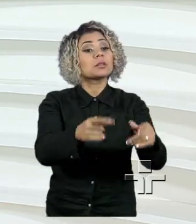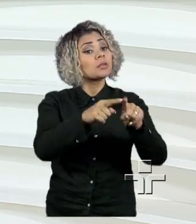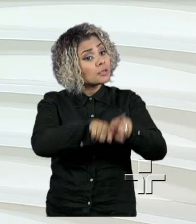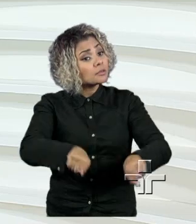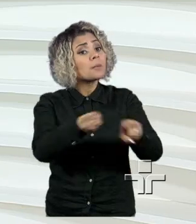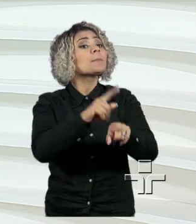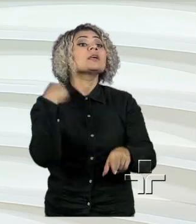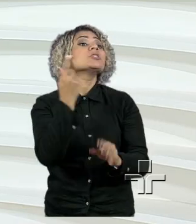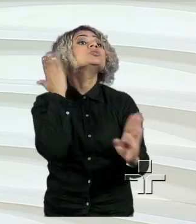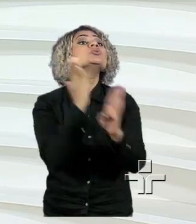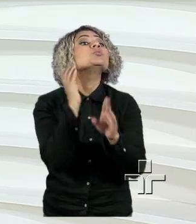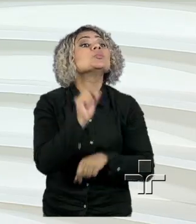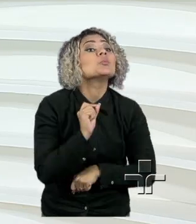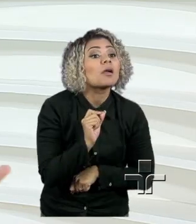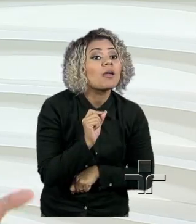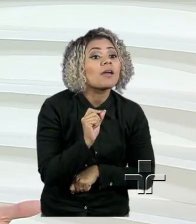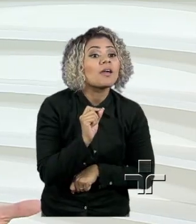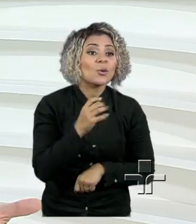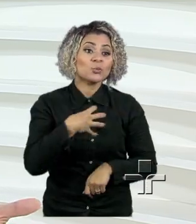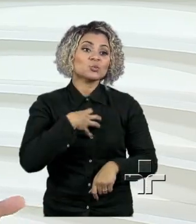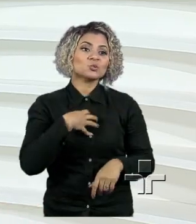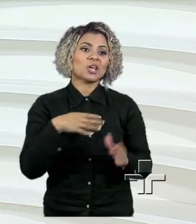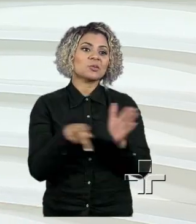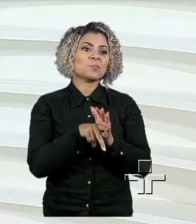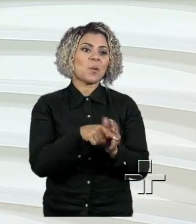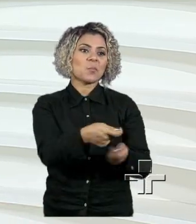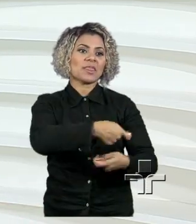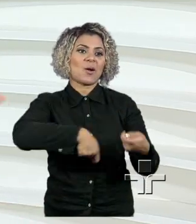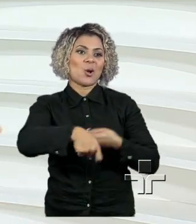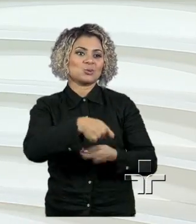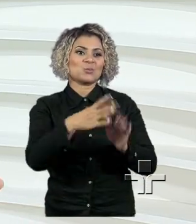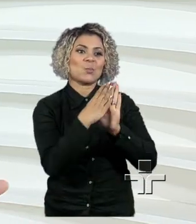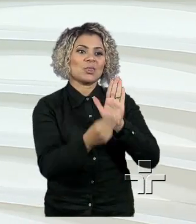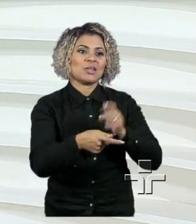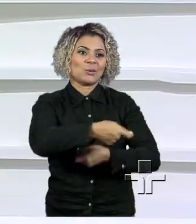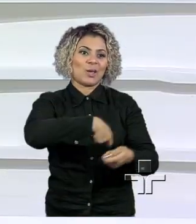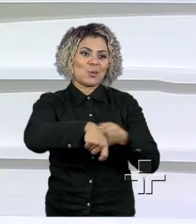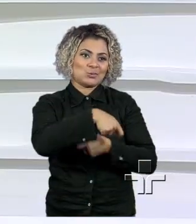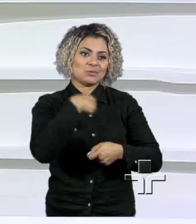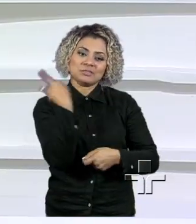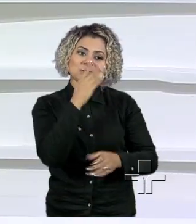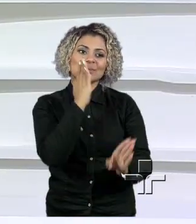nós descobrimos uma receita de negócio, né? Um modelo de negócio